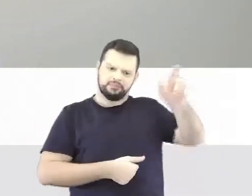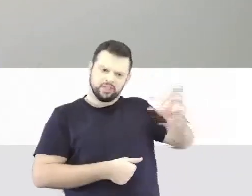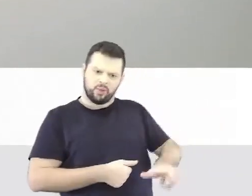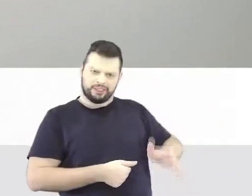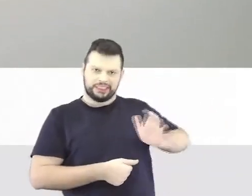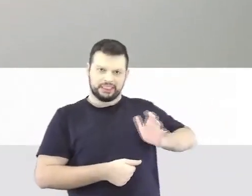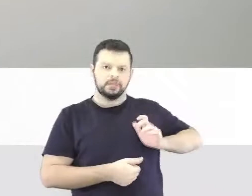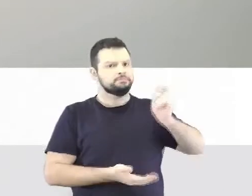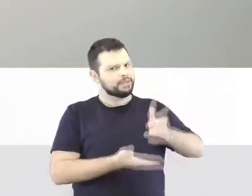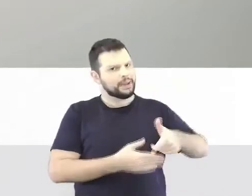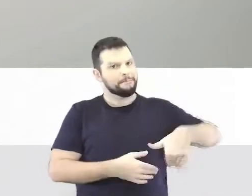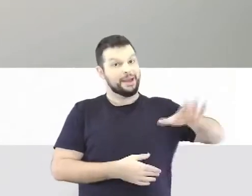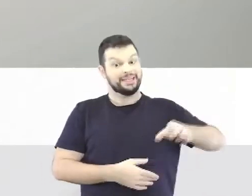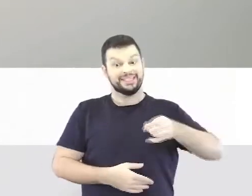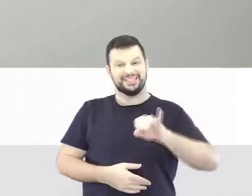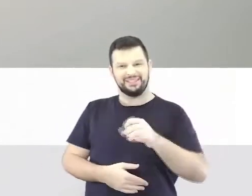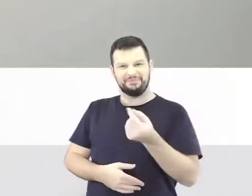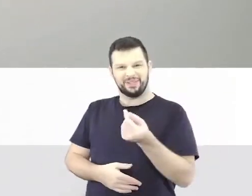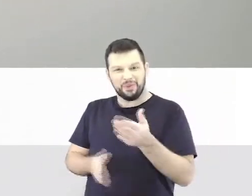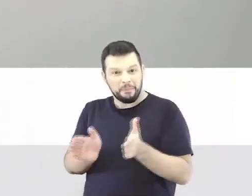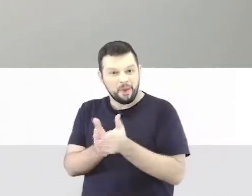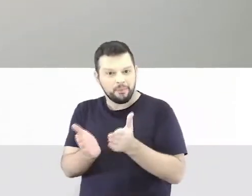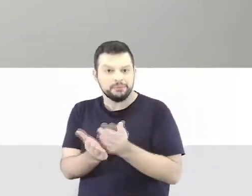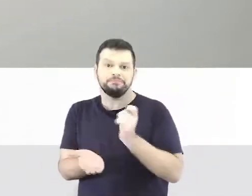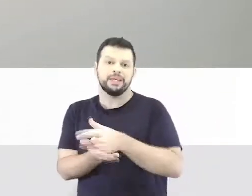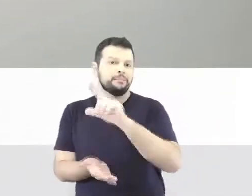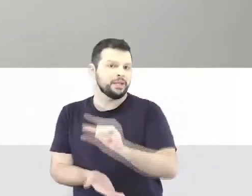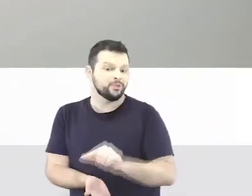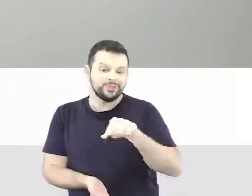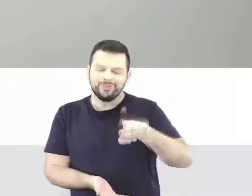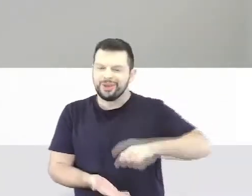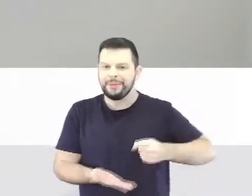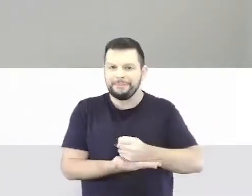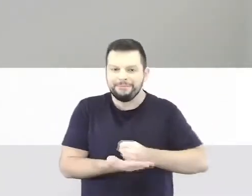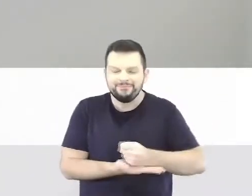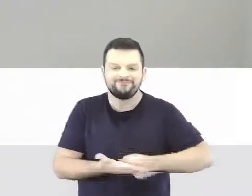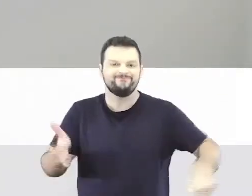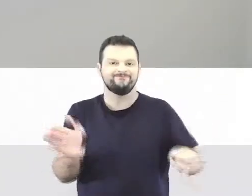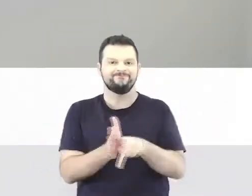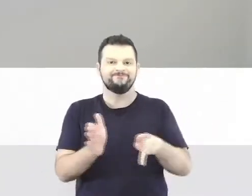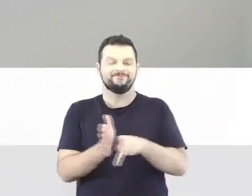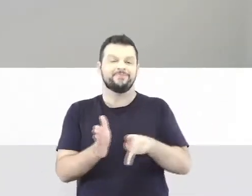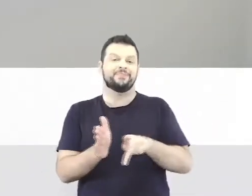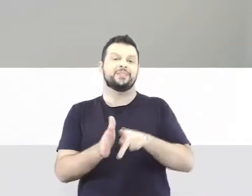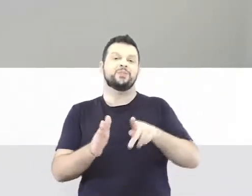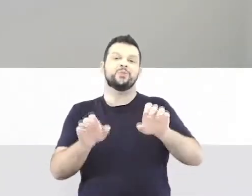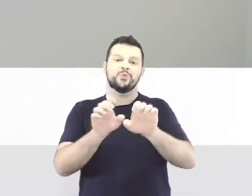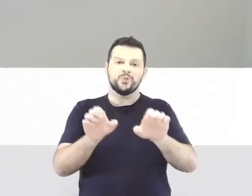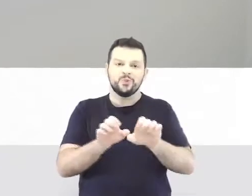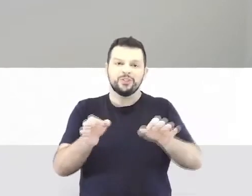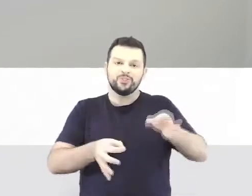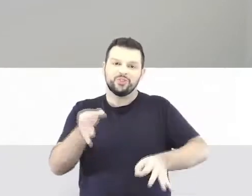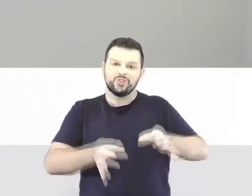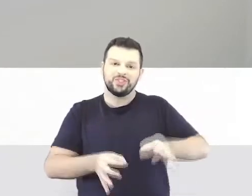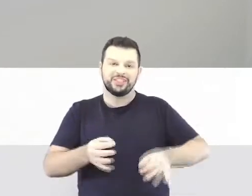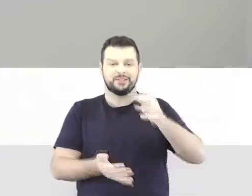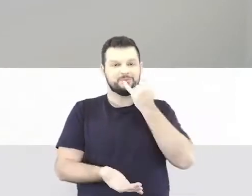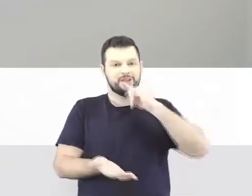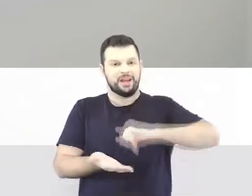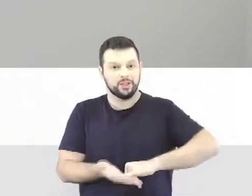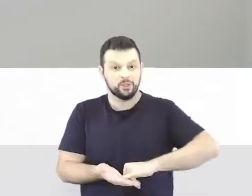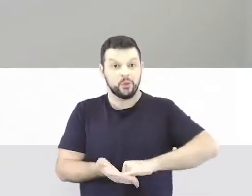e quem tem menos paga menos. É um princípio de justiça tributária. O Estado democrático de direito, sob o